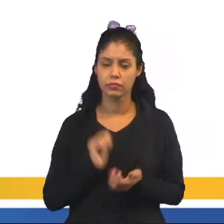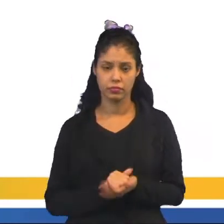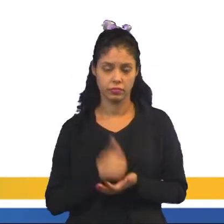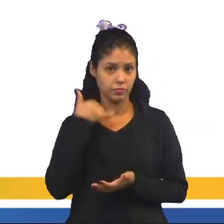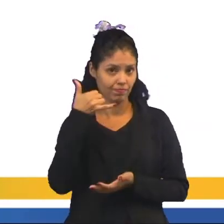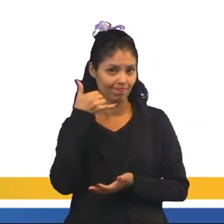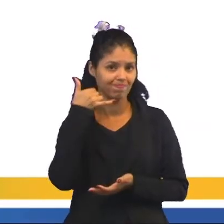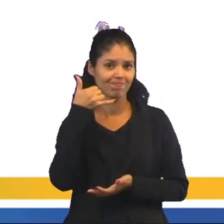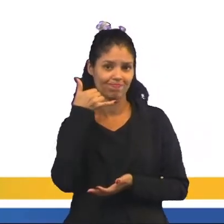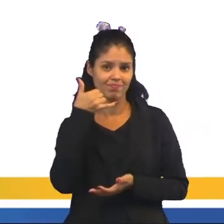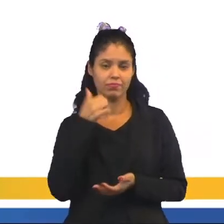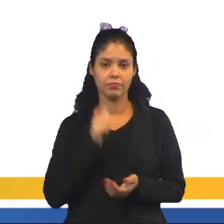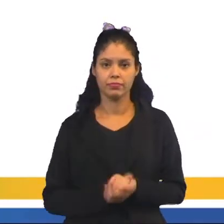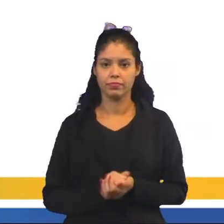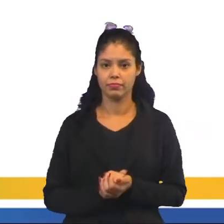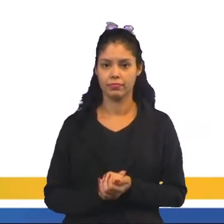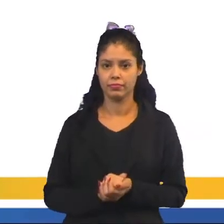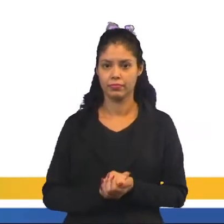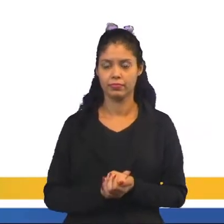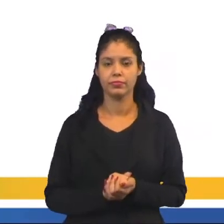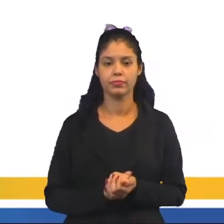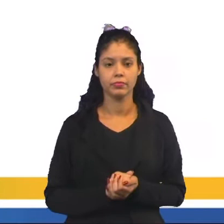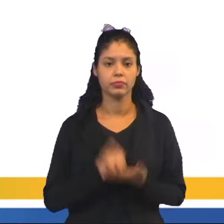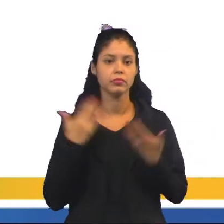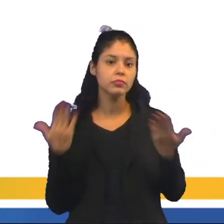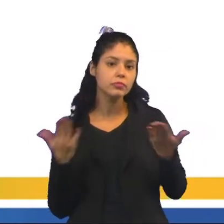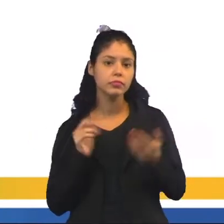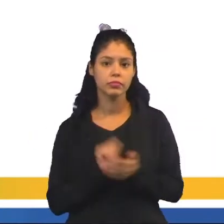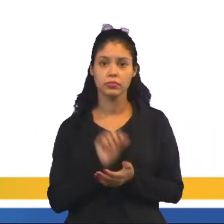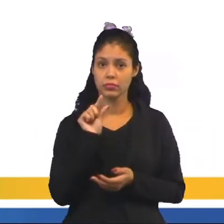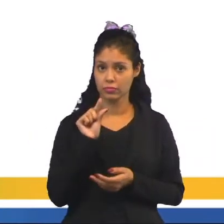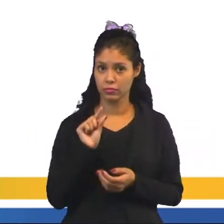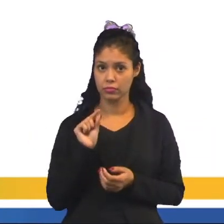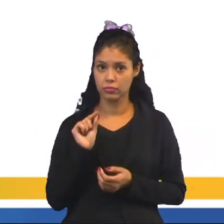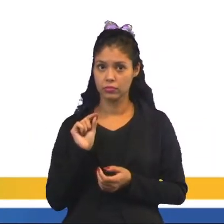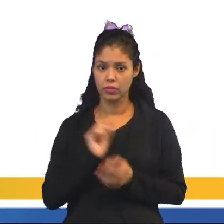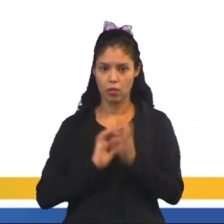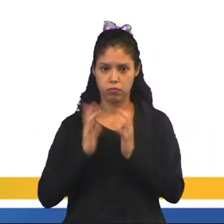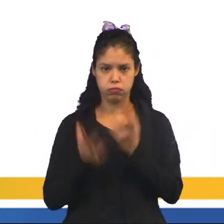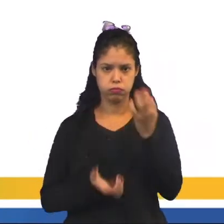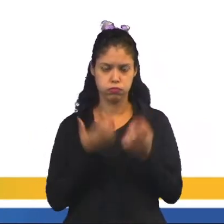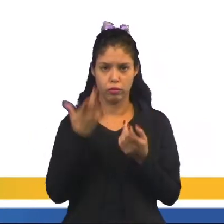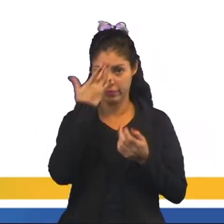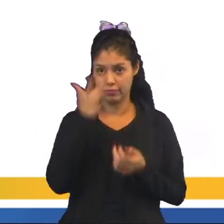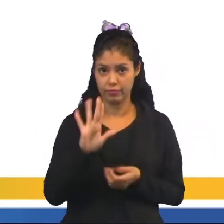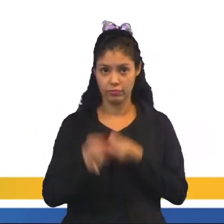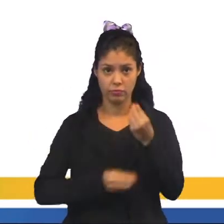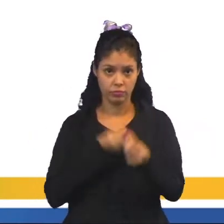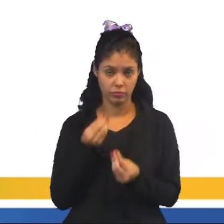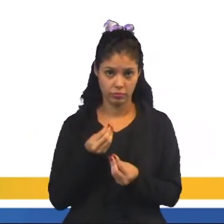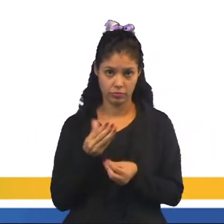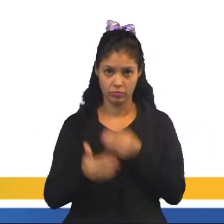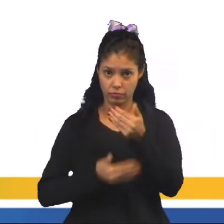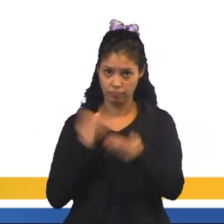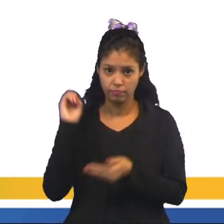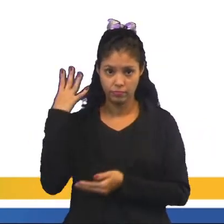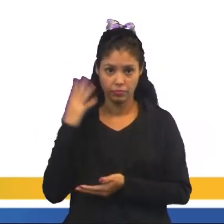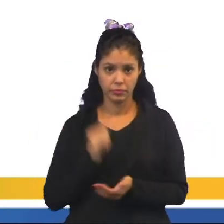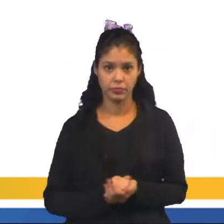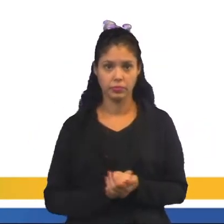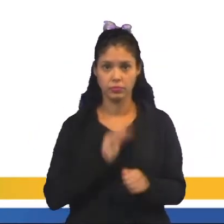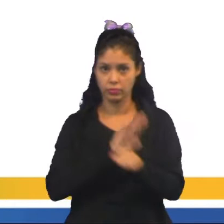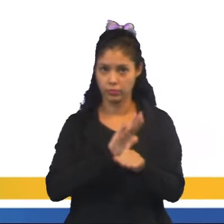é fazer em caso de emergência. Então, um pequeno incêndio dentro de casa, não sabe nem como proceder para